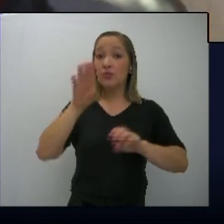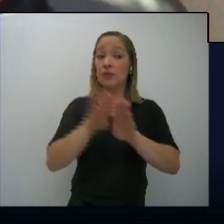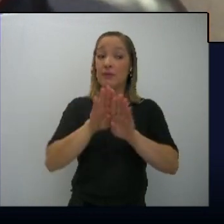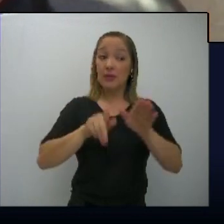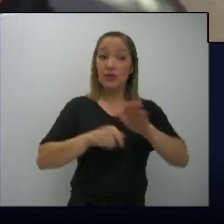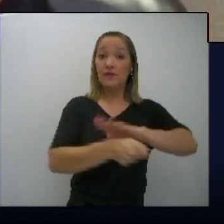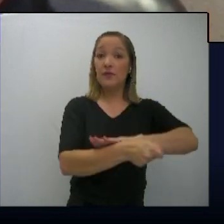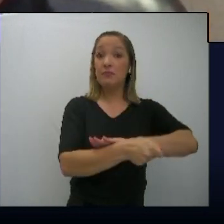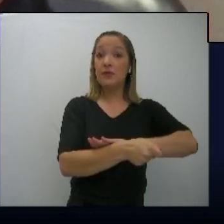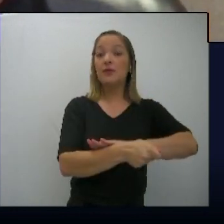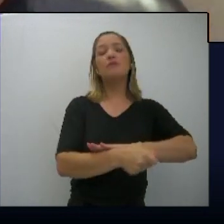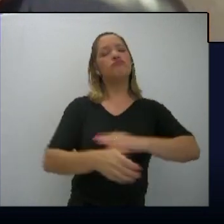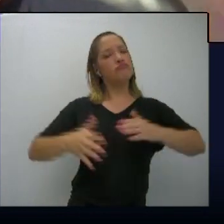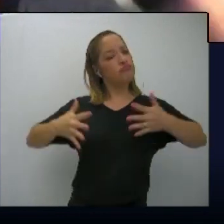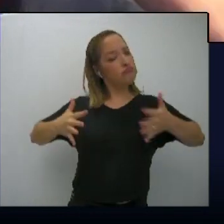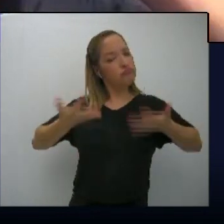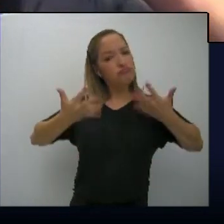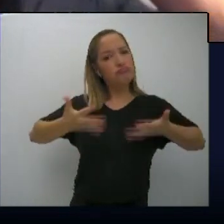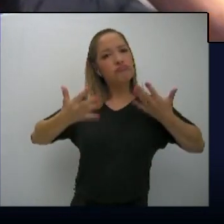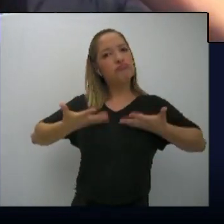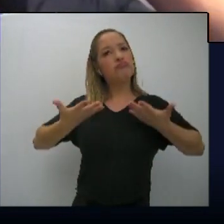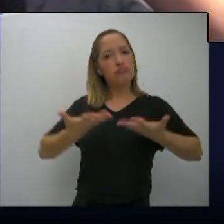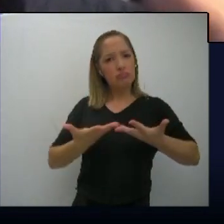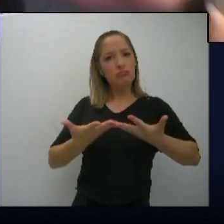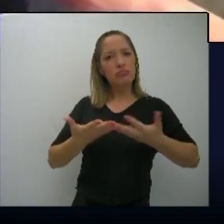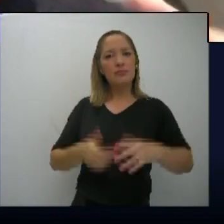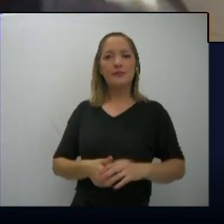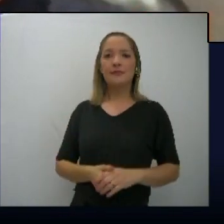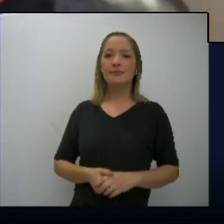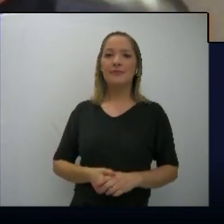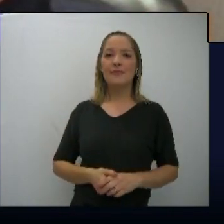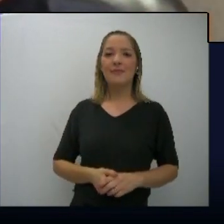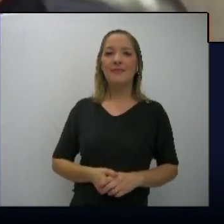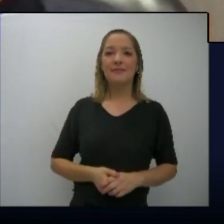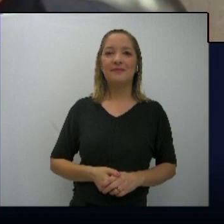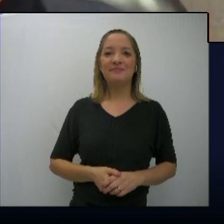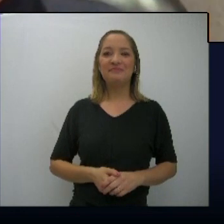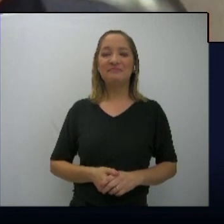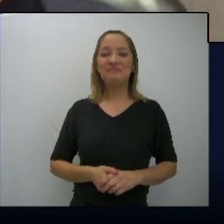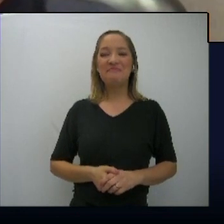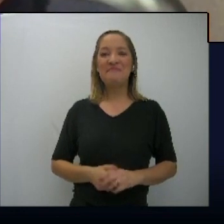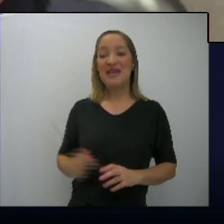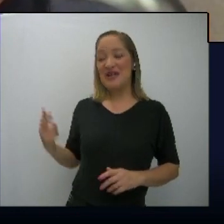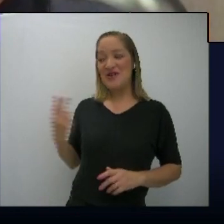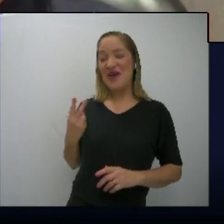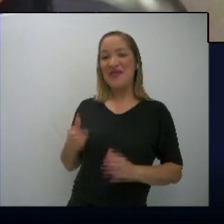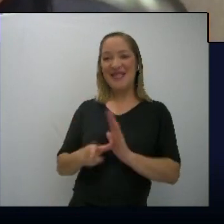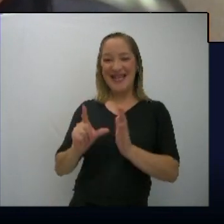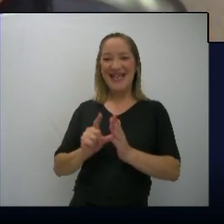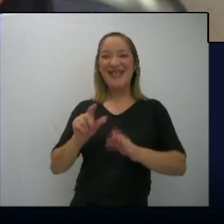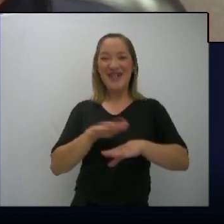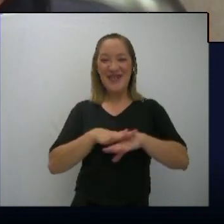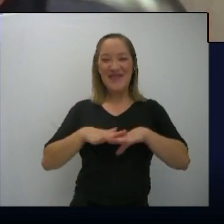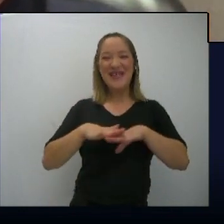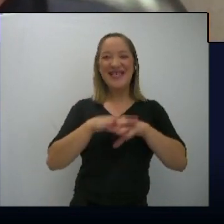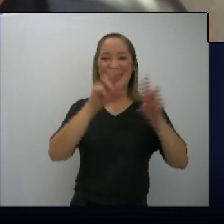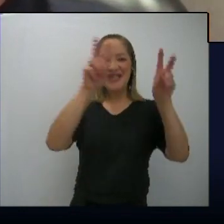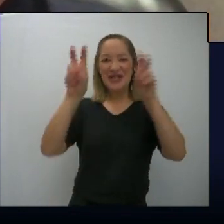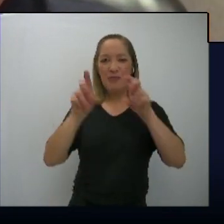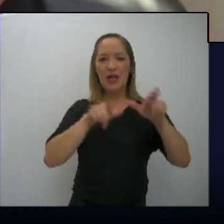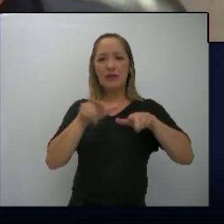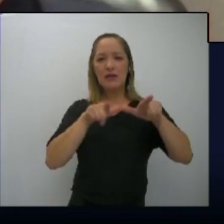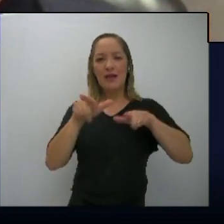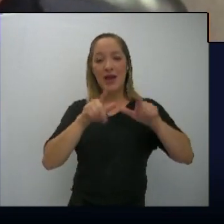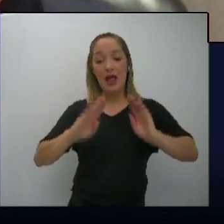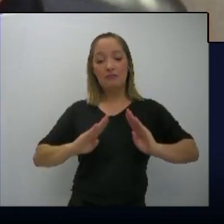né então a gente fica muito animado com isso e a gente até até tava conversando um pouco aqui sobre vendo sobre